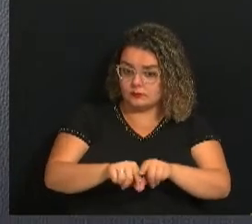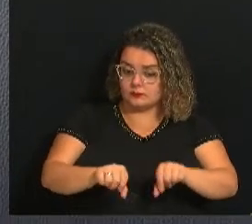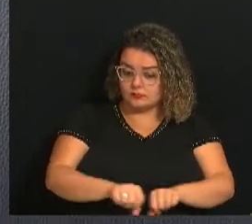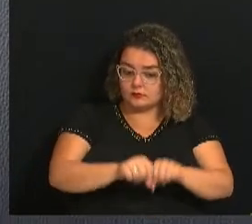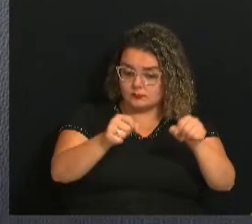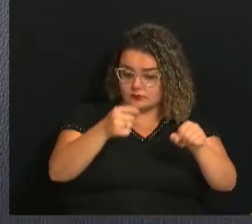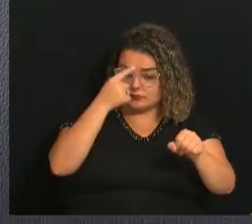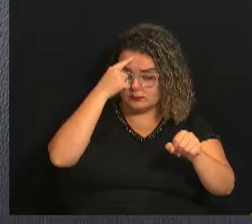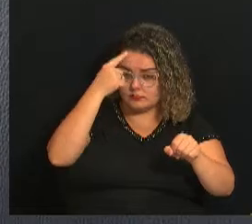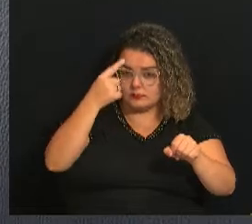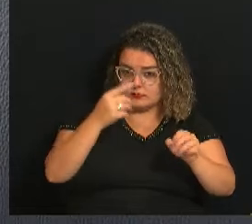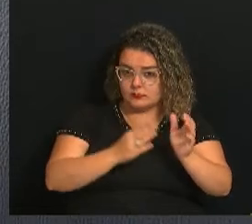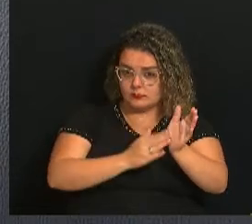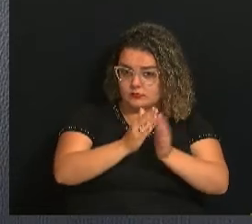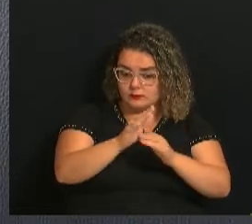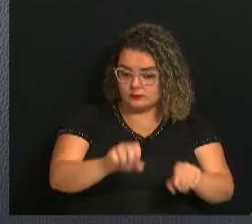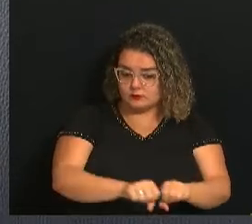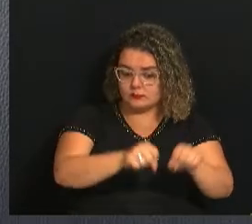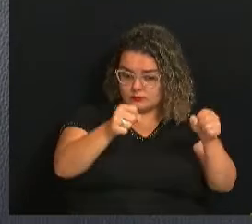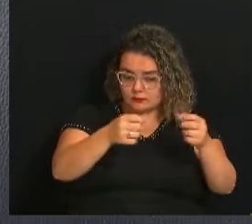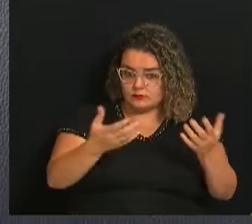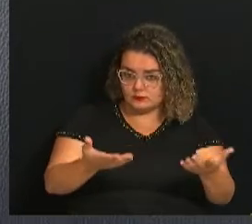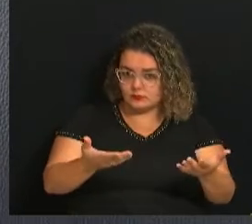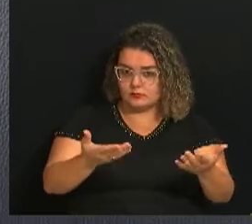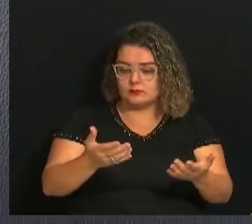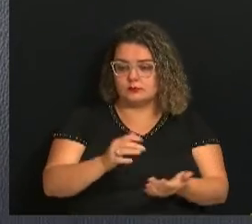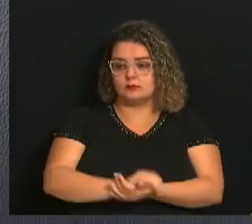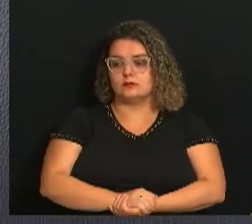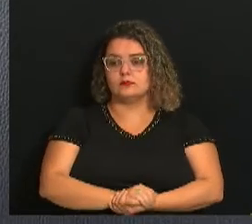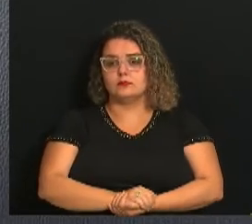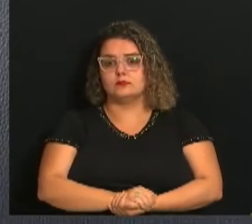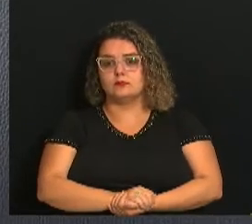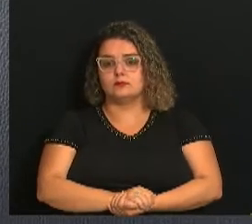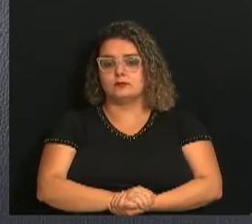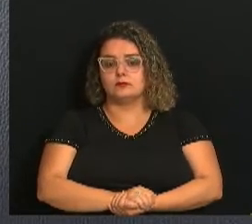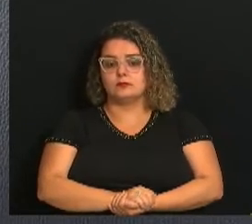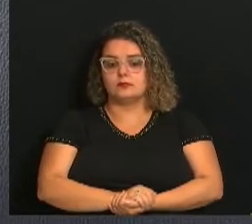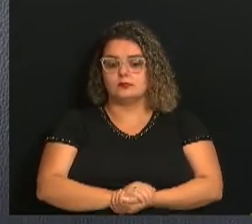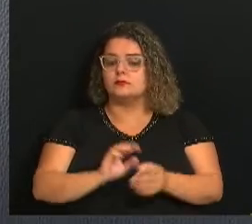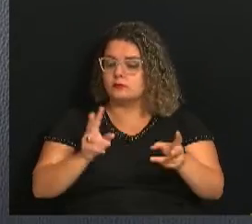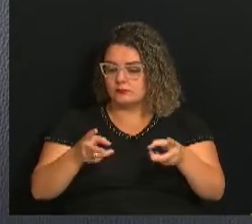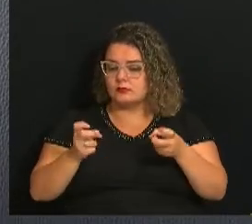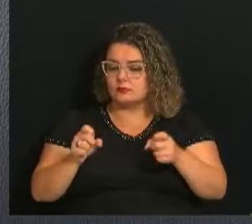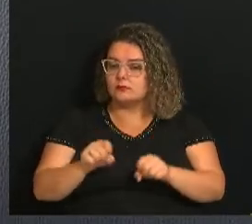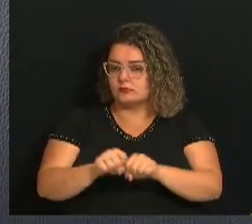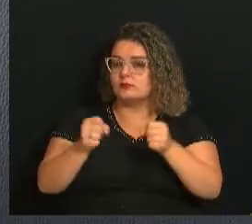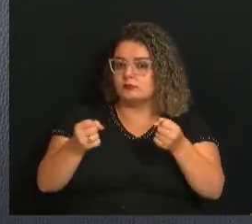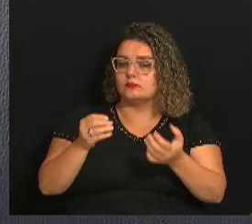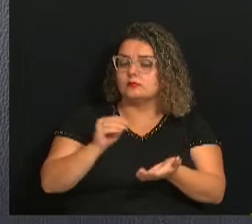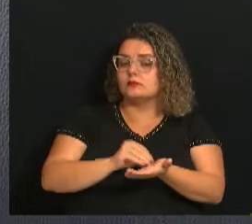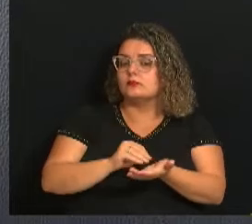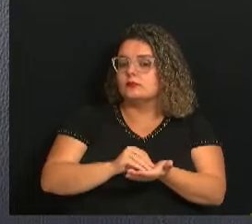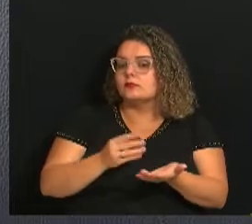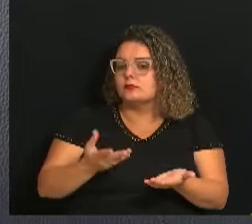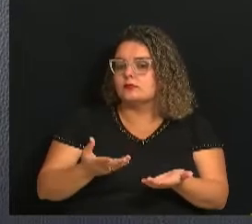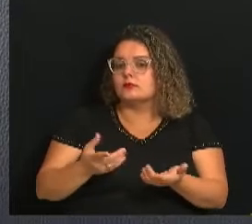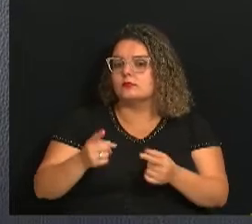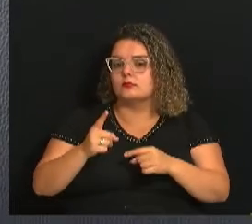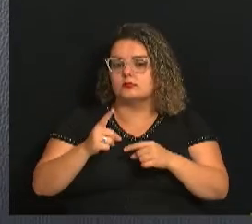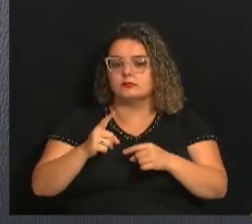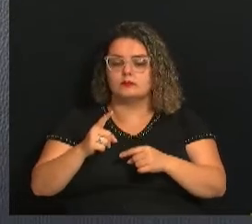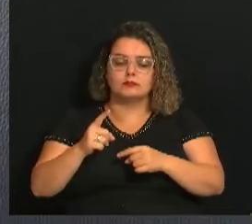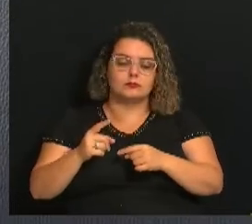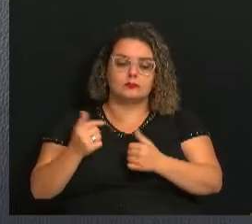consegue ver de forma muito efetiva esse desmonte, a falta de reposição dos quadros